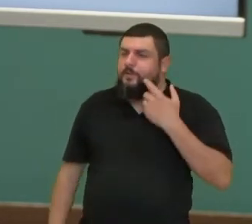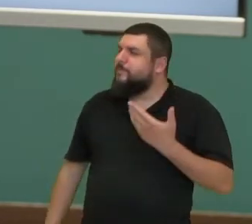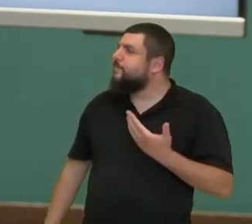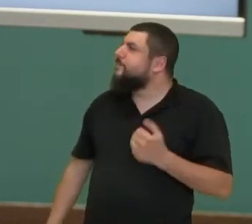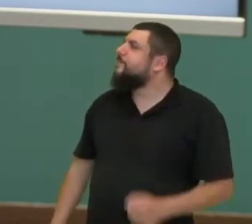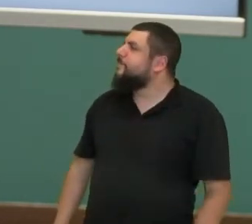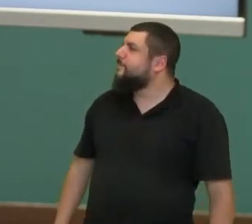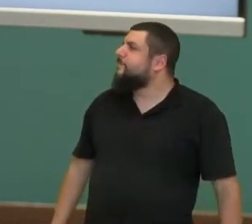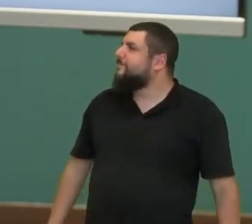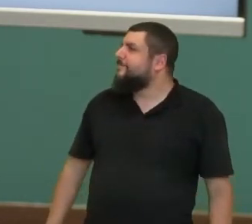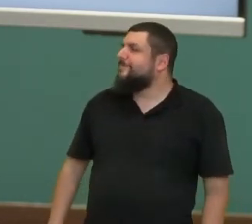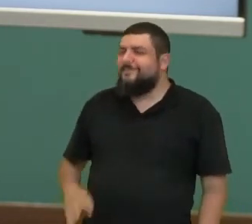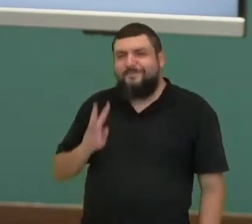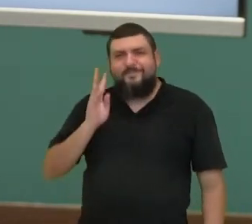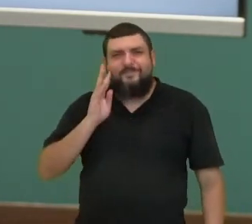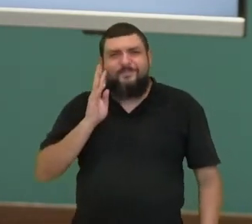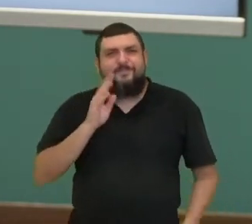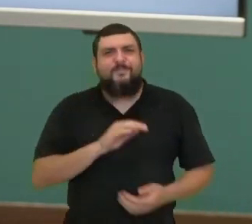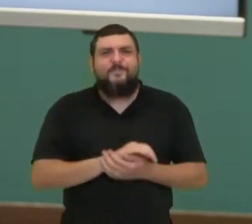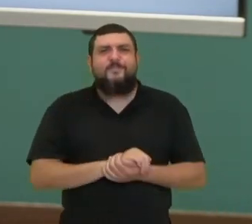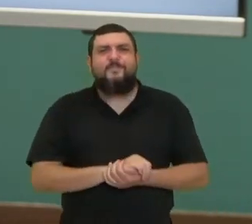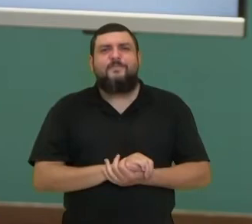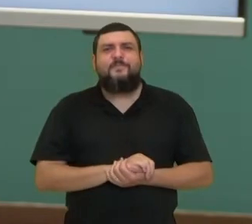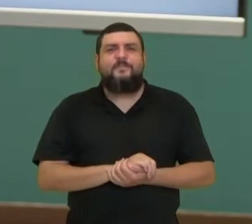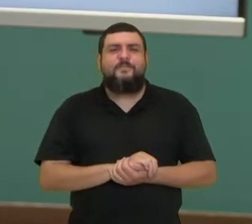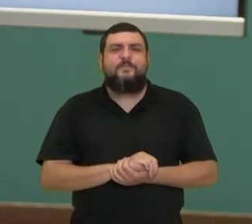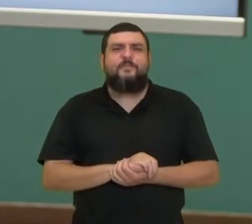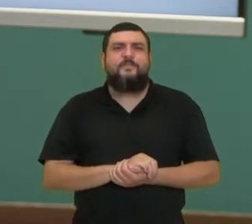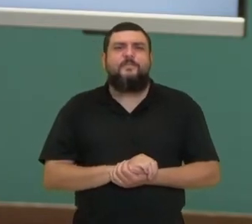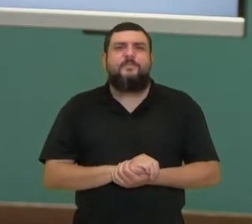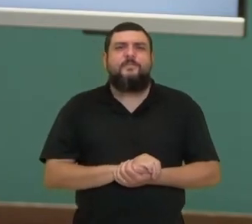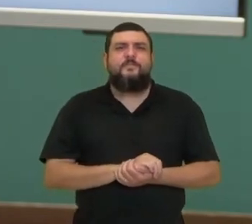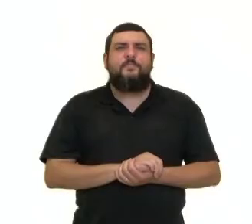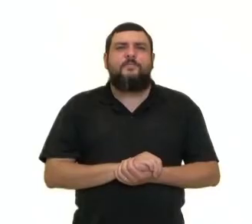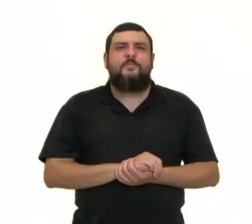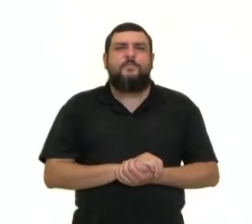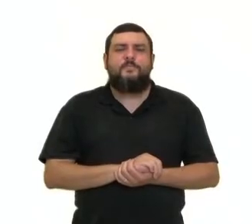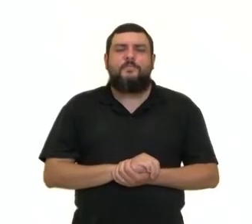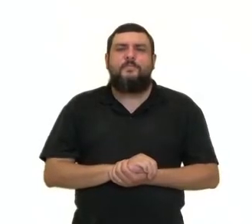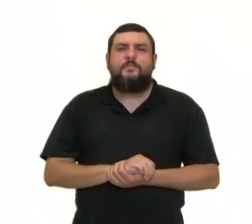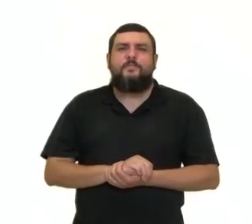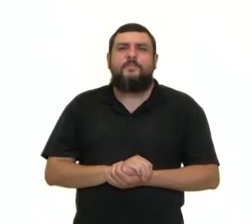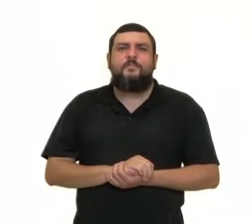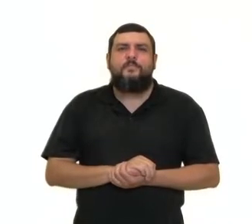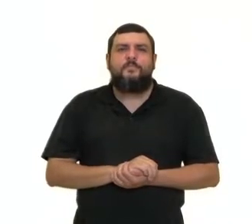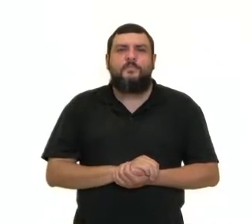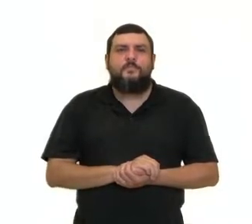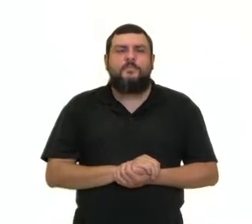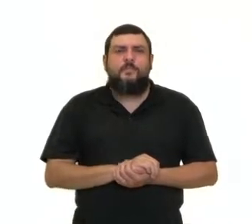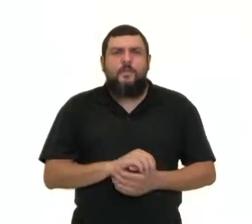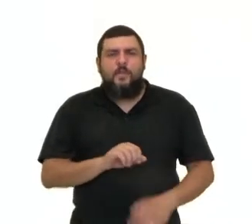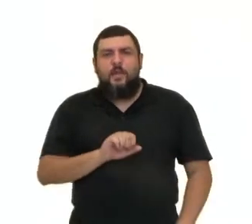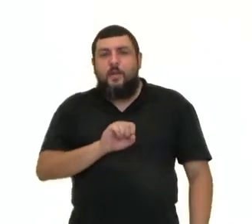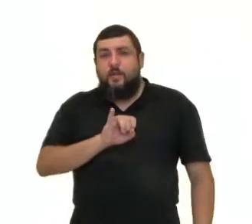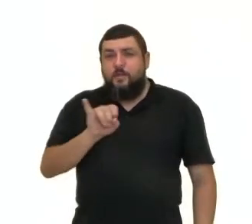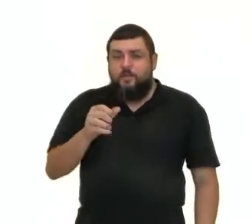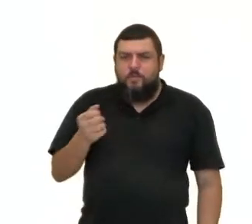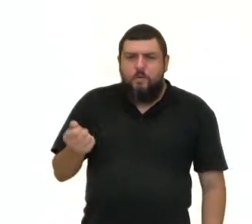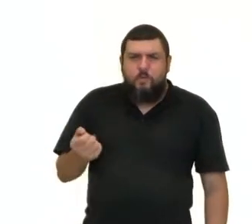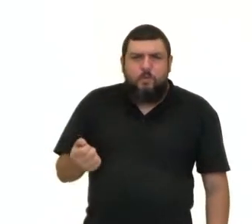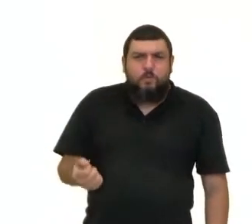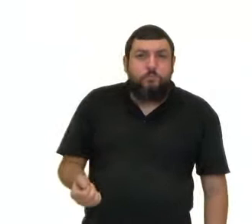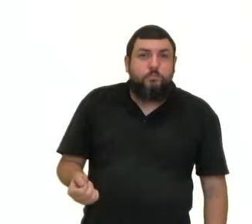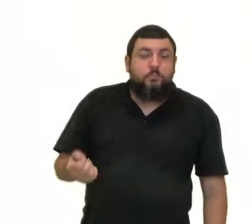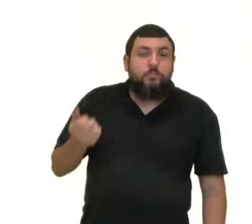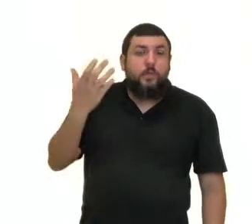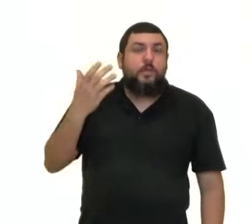comum, que é o mais convencional, tudo bem? Então vamos lá, ó. Quando a gente joga um dado, eu posso ter